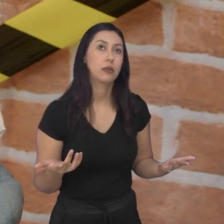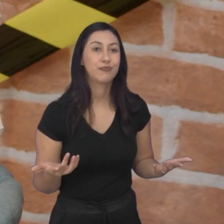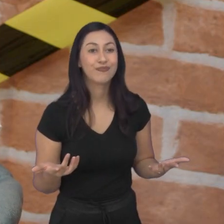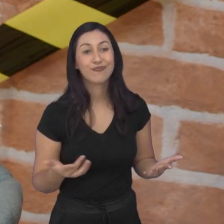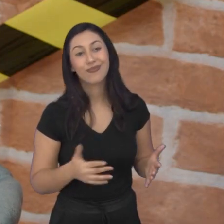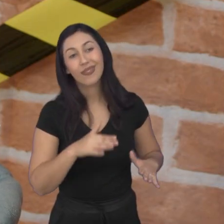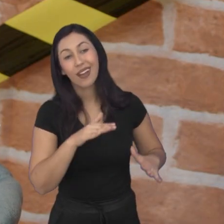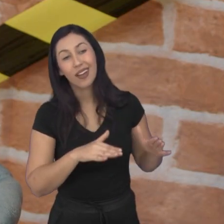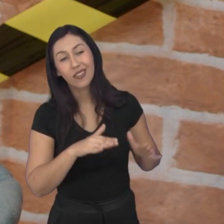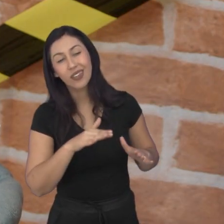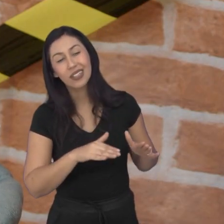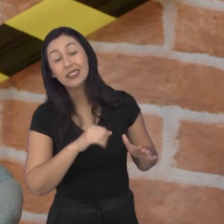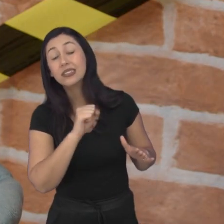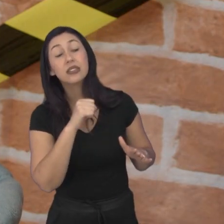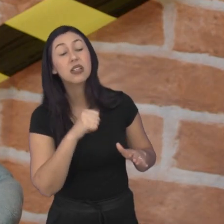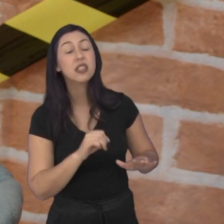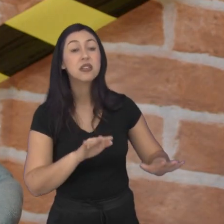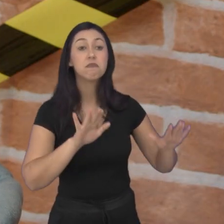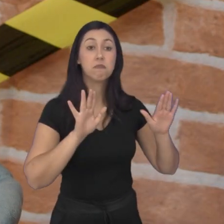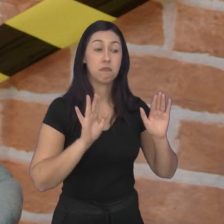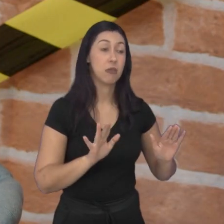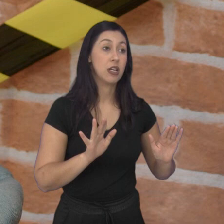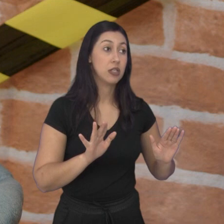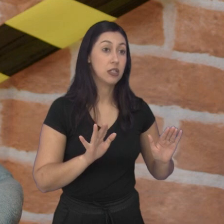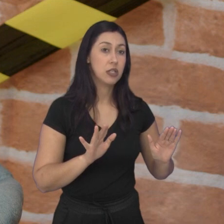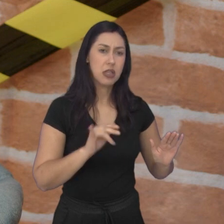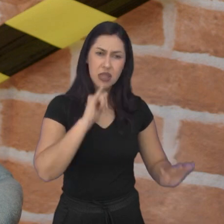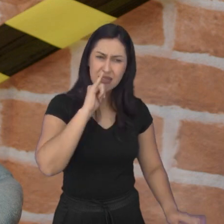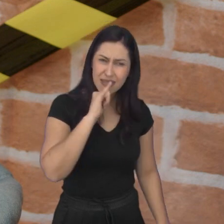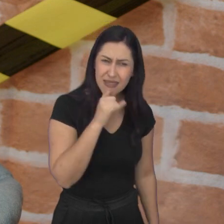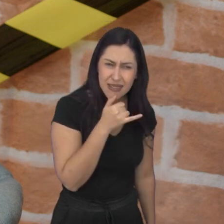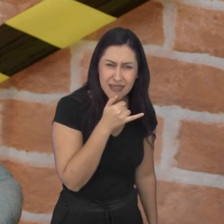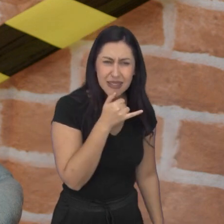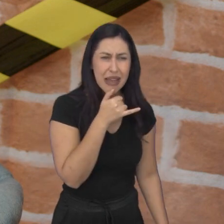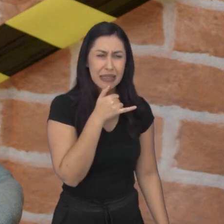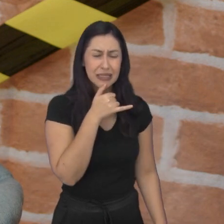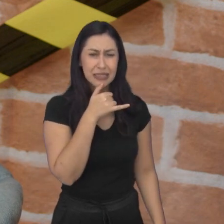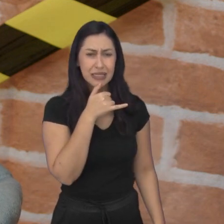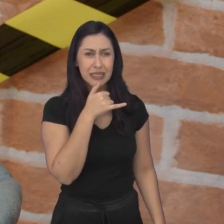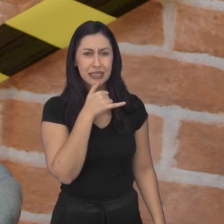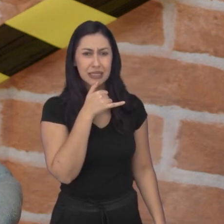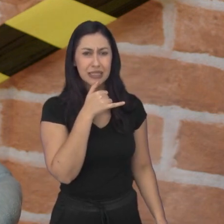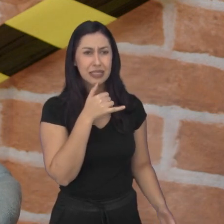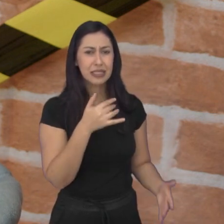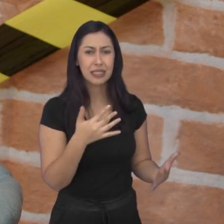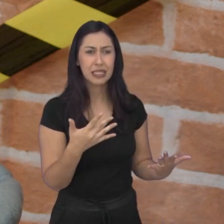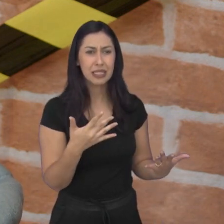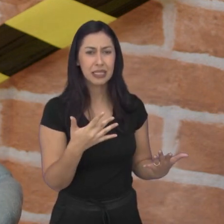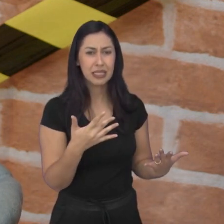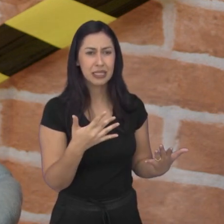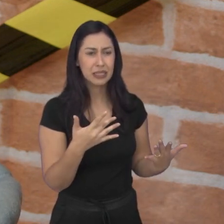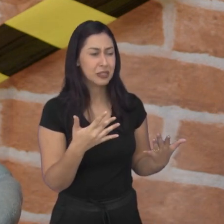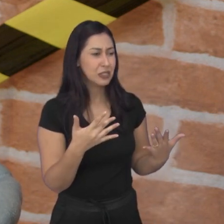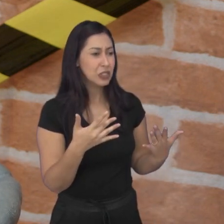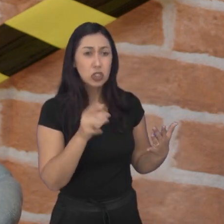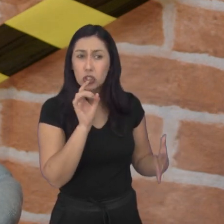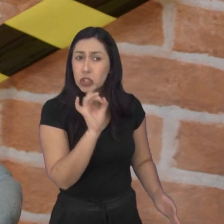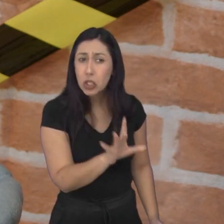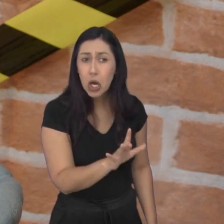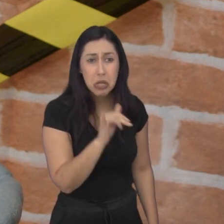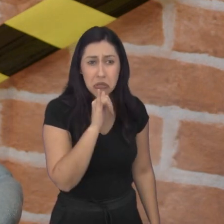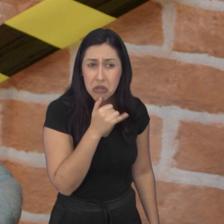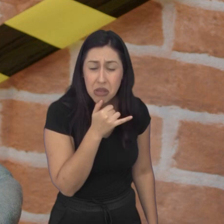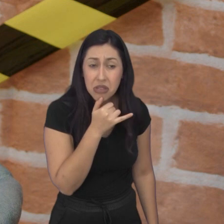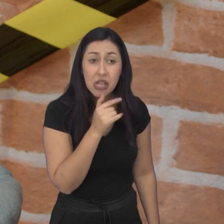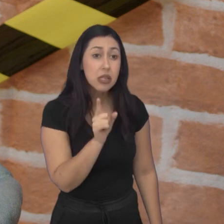Né? Às vezes sim, mas não necessariamente a tristeza. Eu acho que a melancolia não tem muito a ver com tristeza em